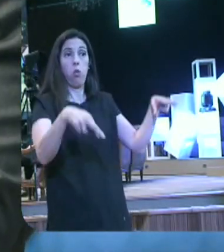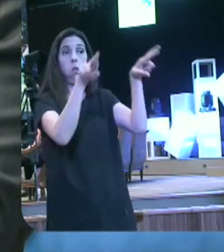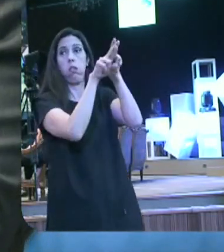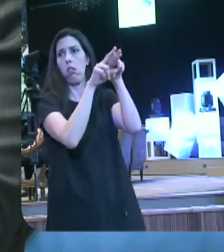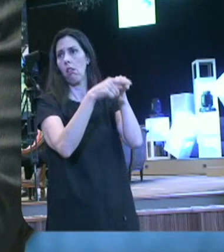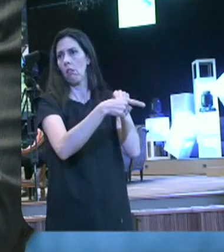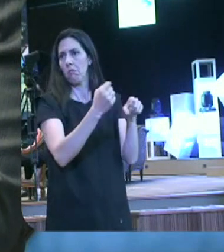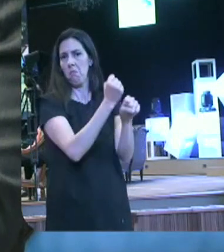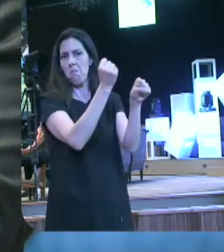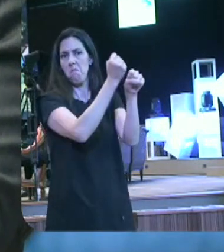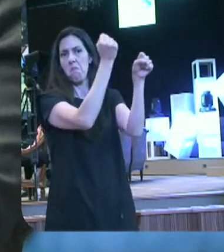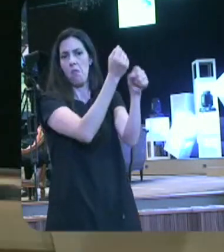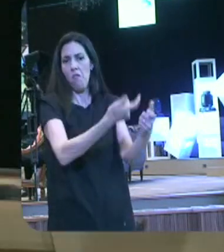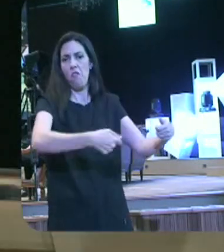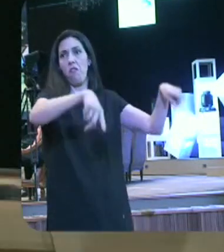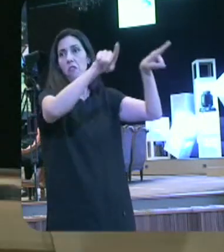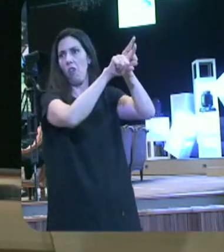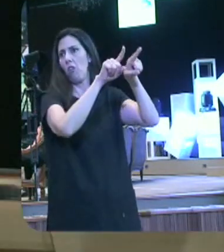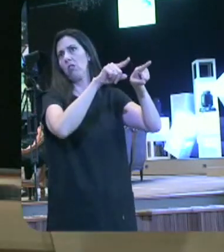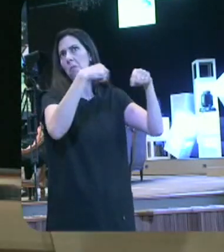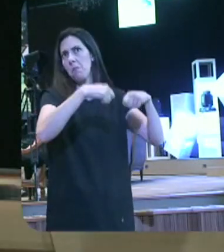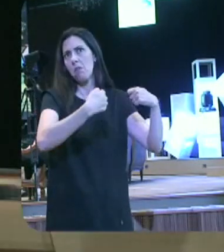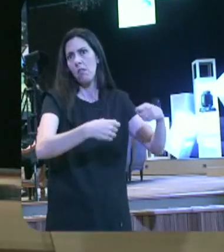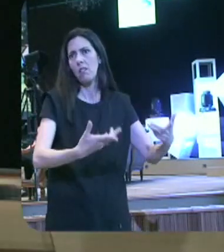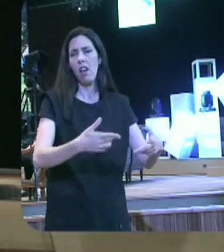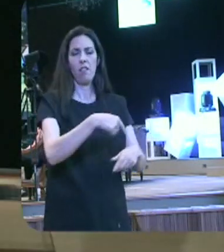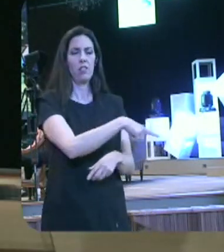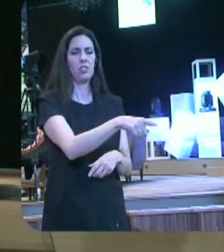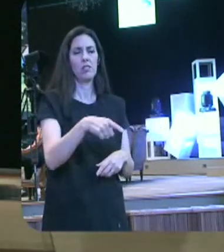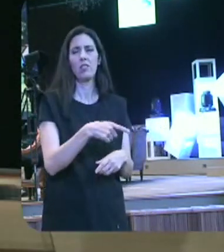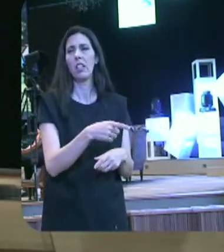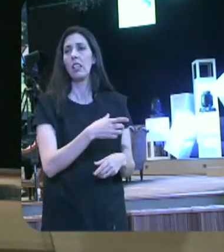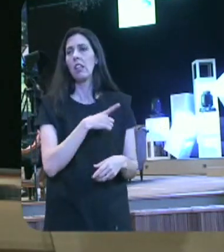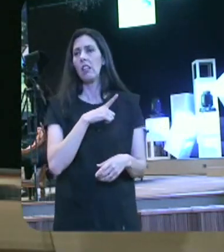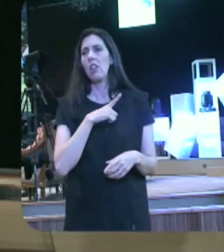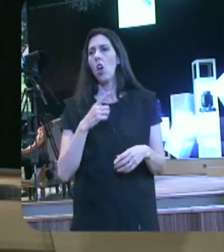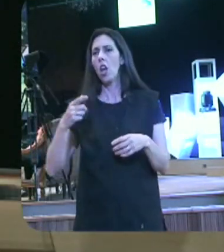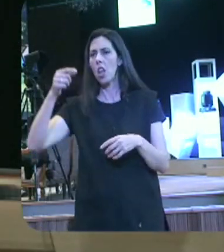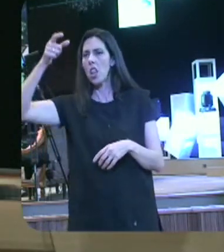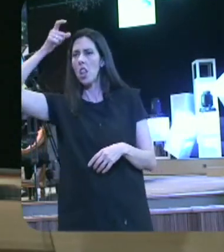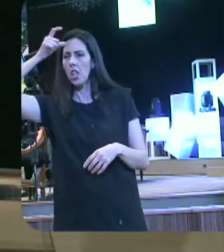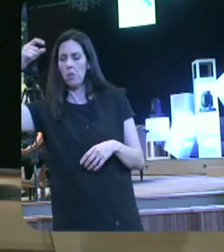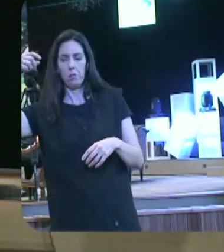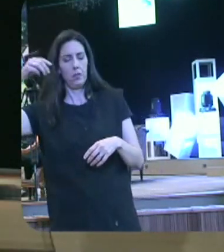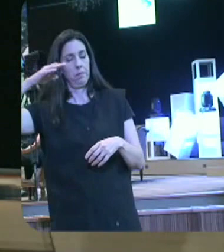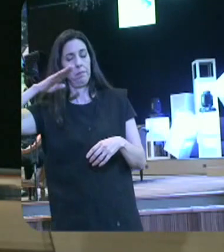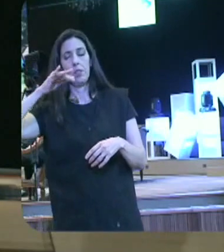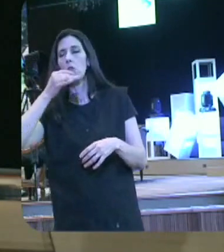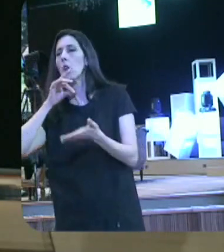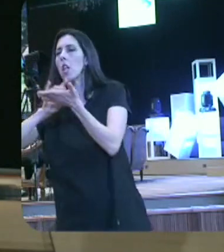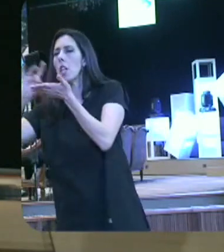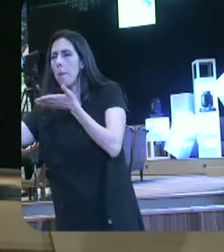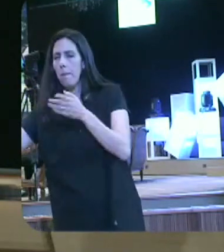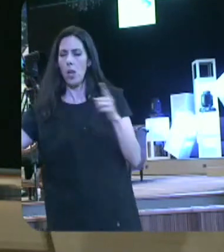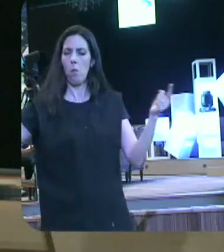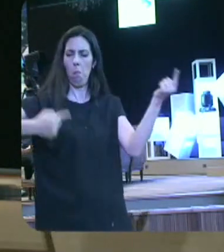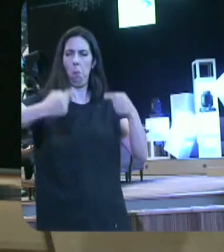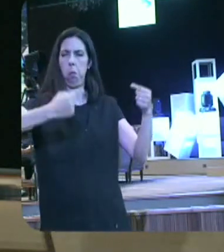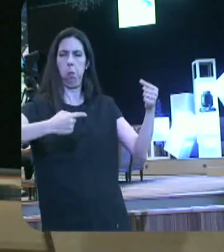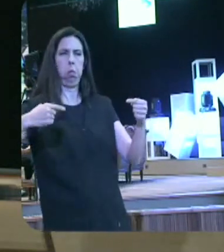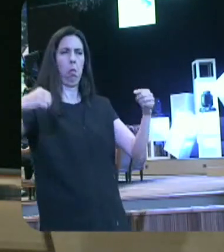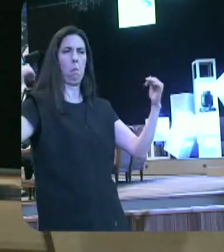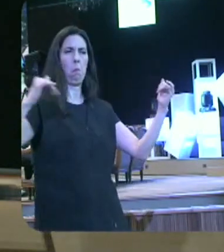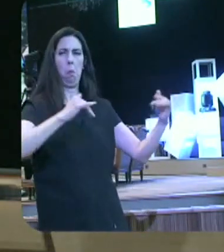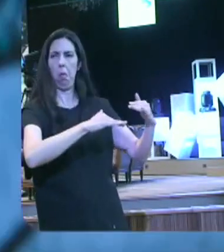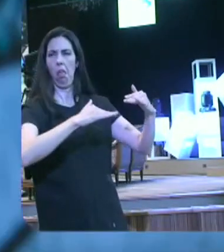restauração, porque eles estavam à mercê de povos inimigos, eles estavam sem condições